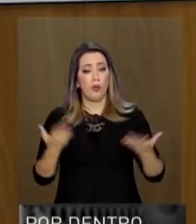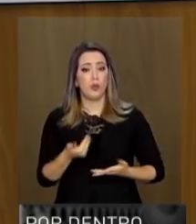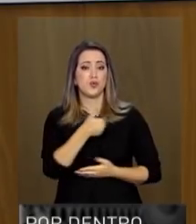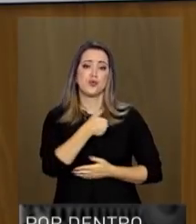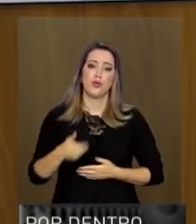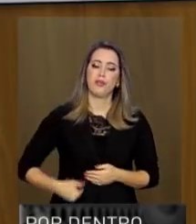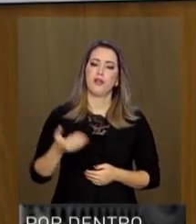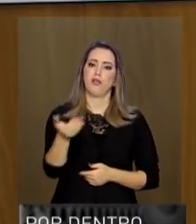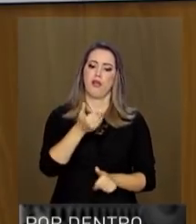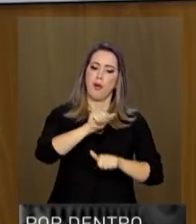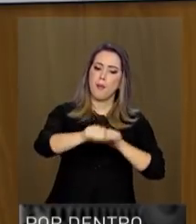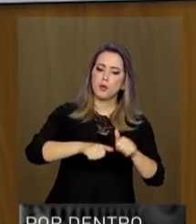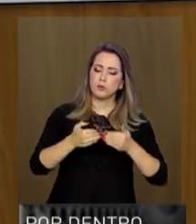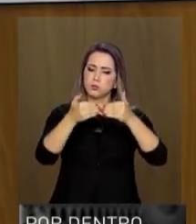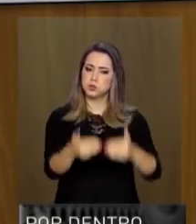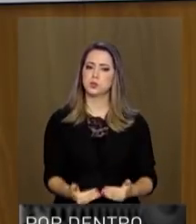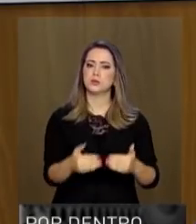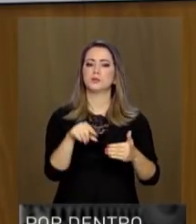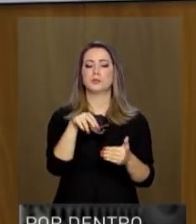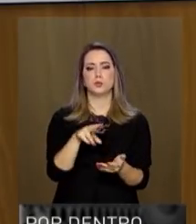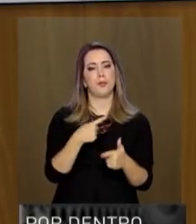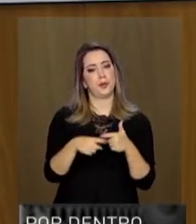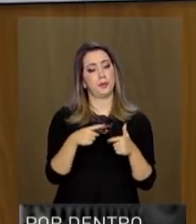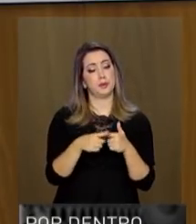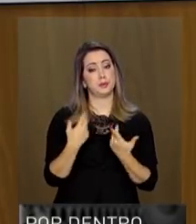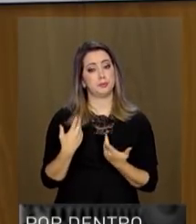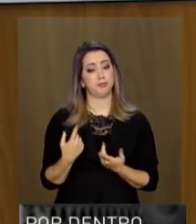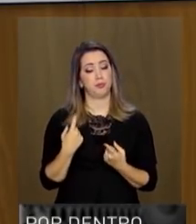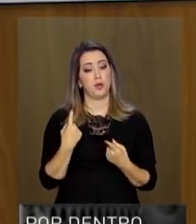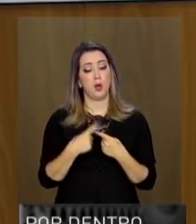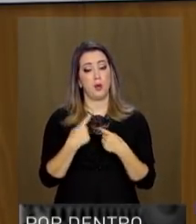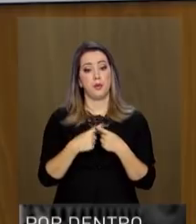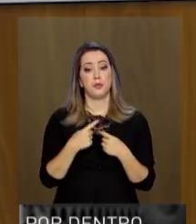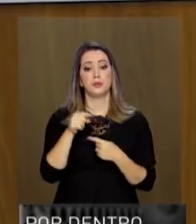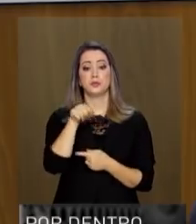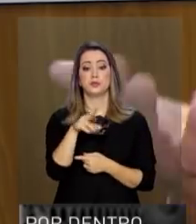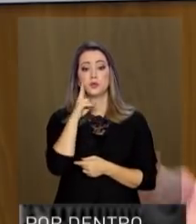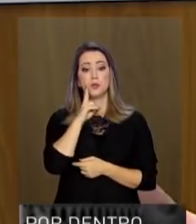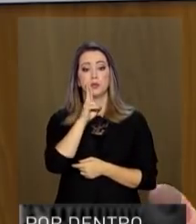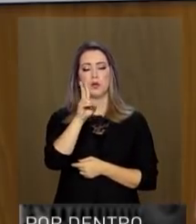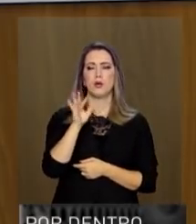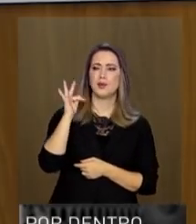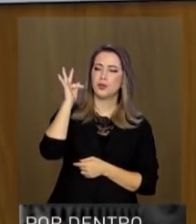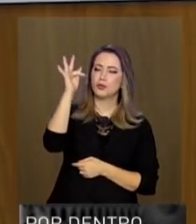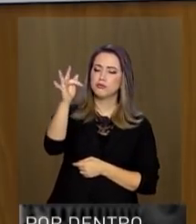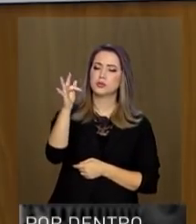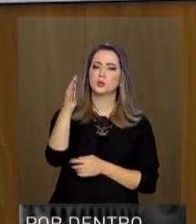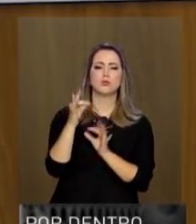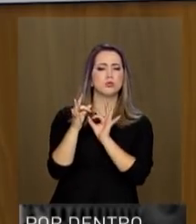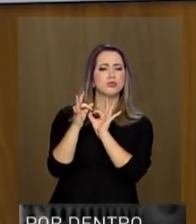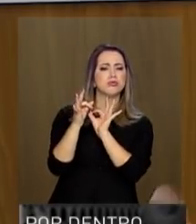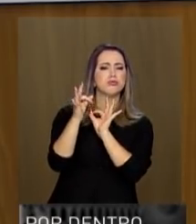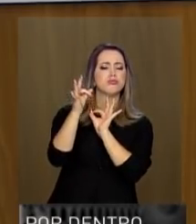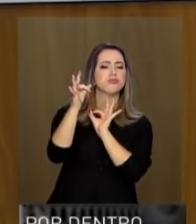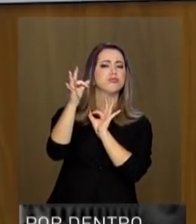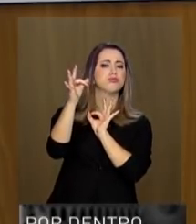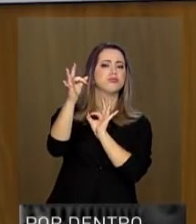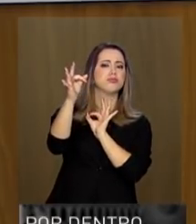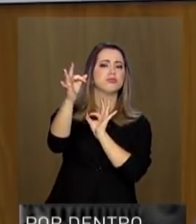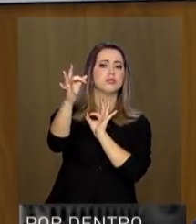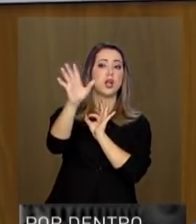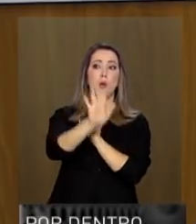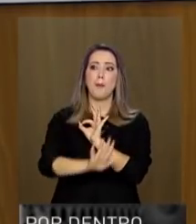resolveu enfrentar essa questão? Resolveu enfrentar essa questão olhando para o futuro, olhando para uma questão de Estado, olhando